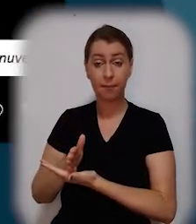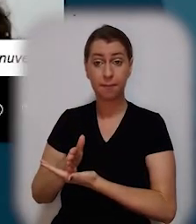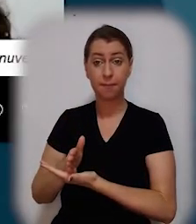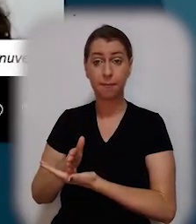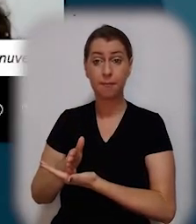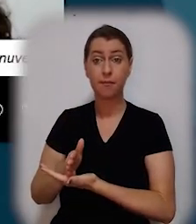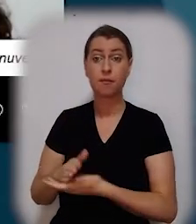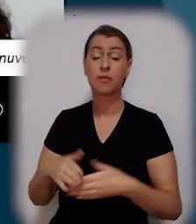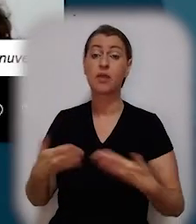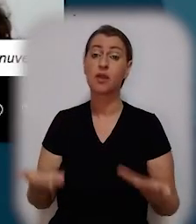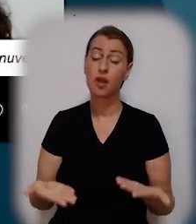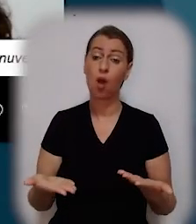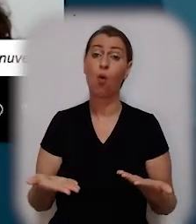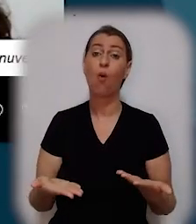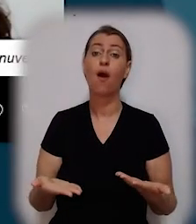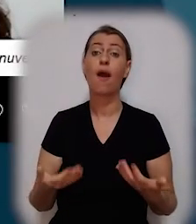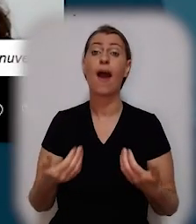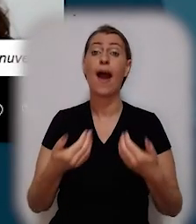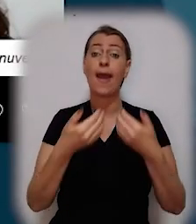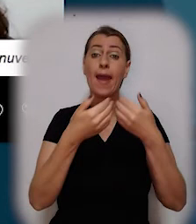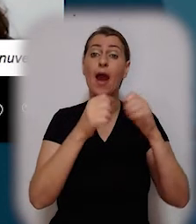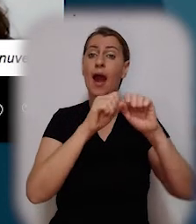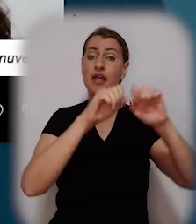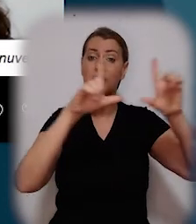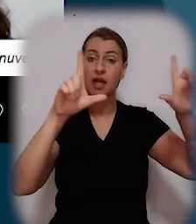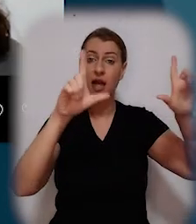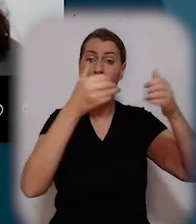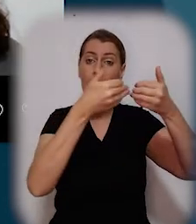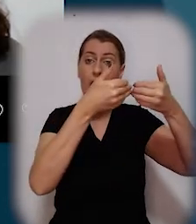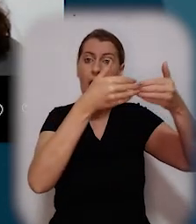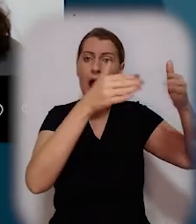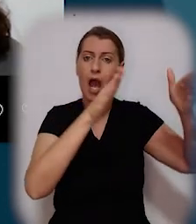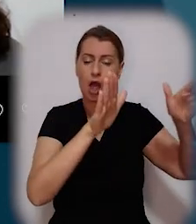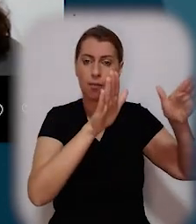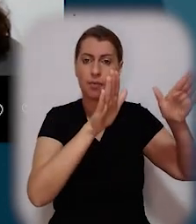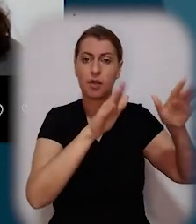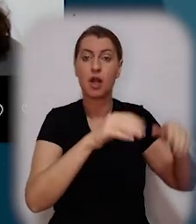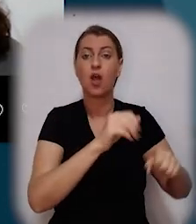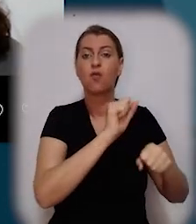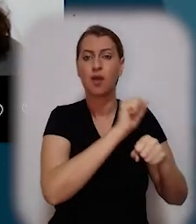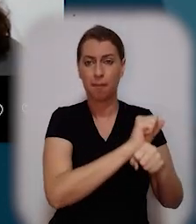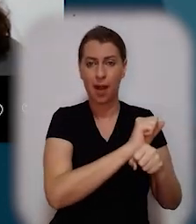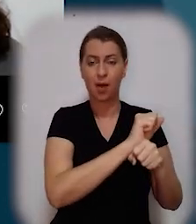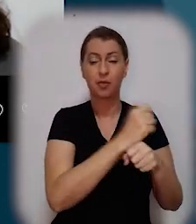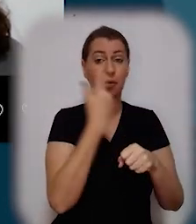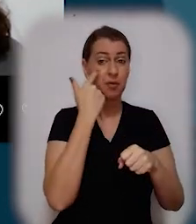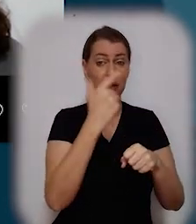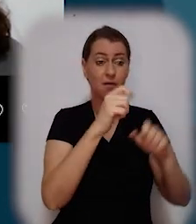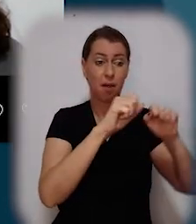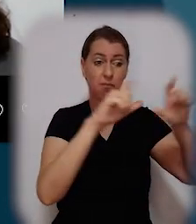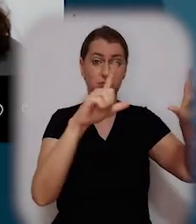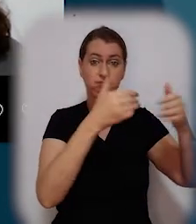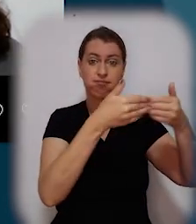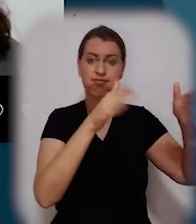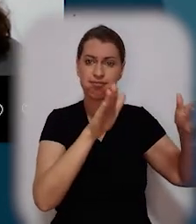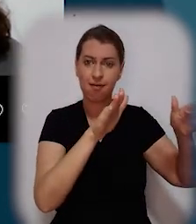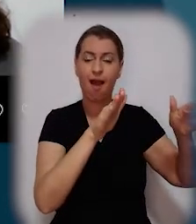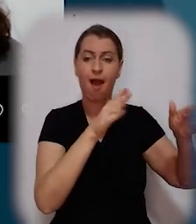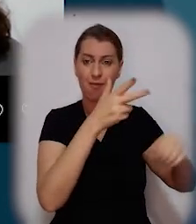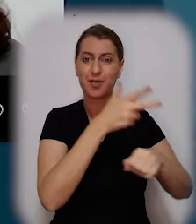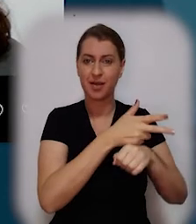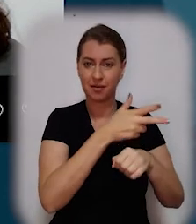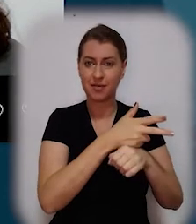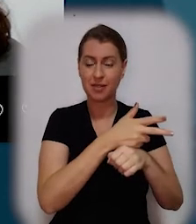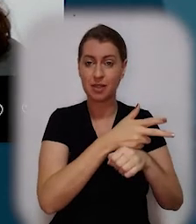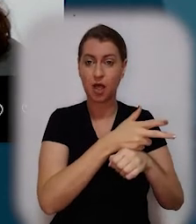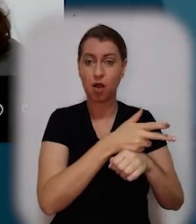vermelho. Então, Automaticamente ele gravação. abre a janela, Desse tá? Vou dar gravador. pausa aqui. Ele abre a janela da gravação,